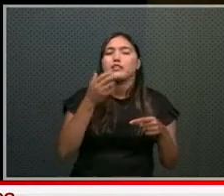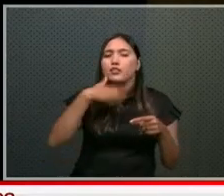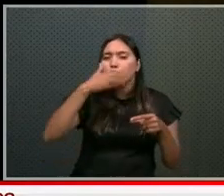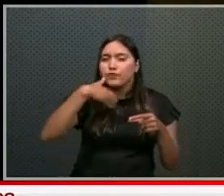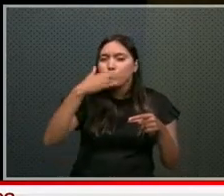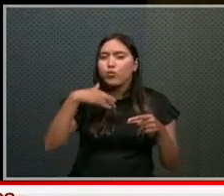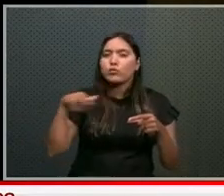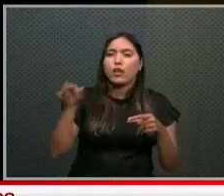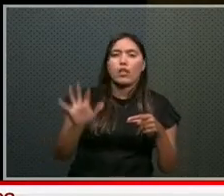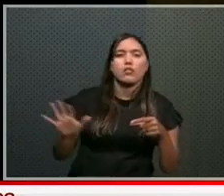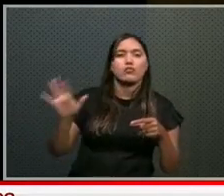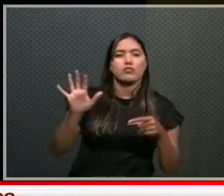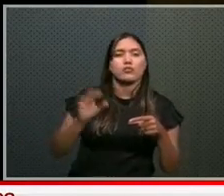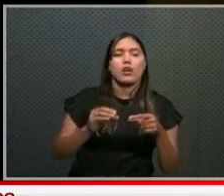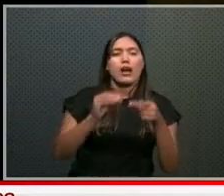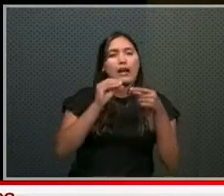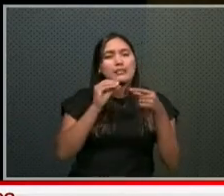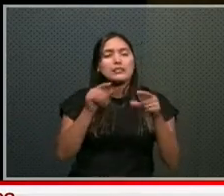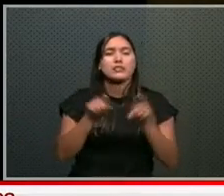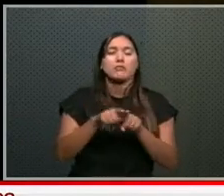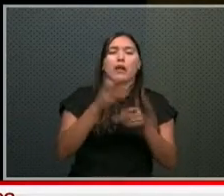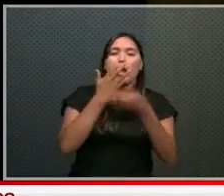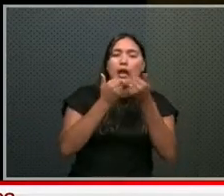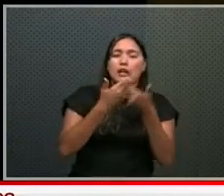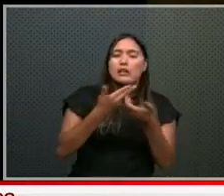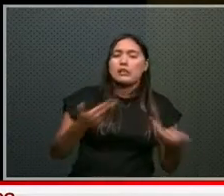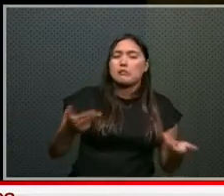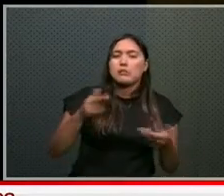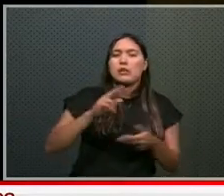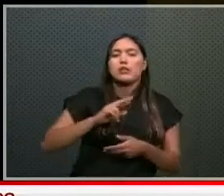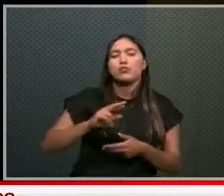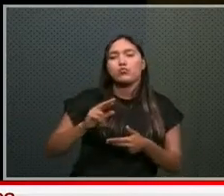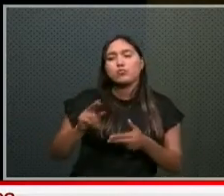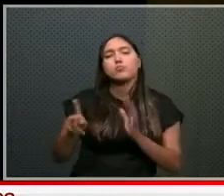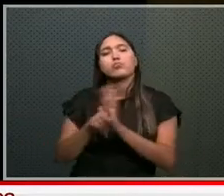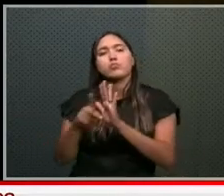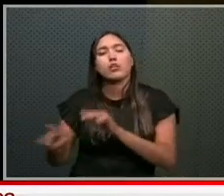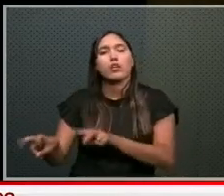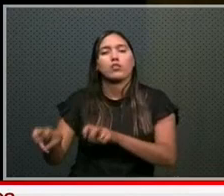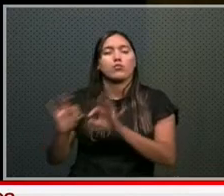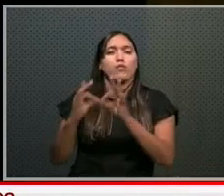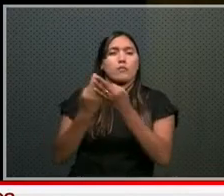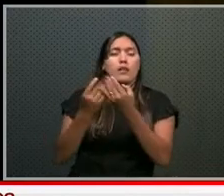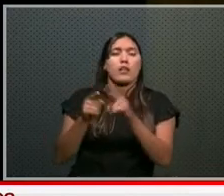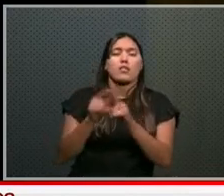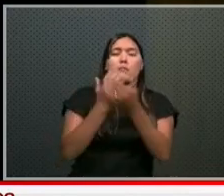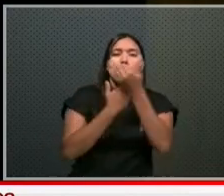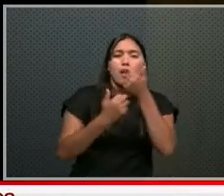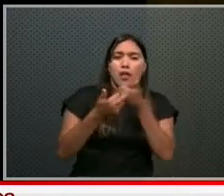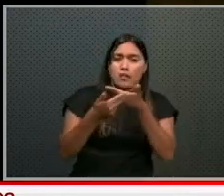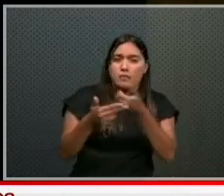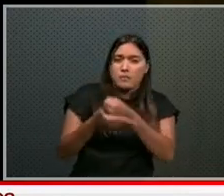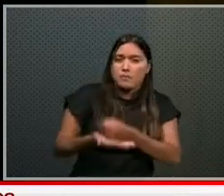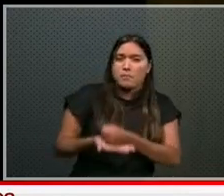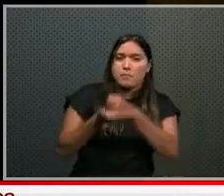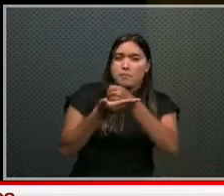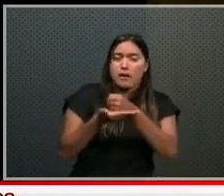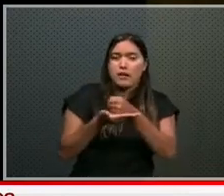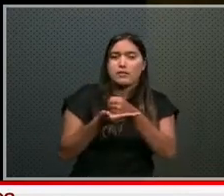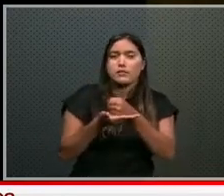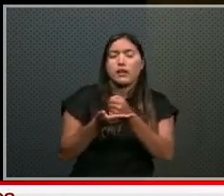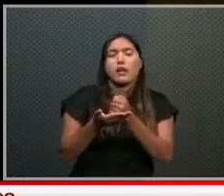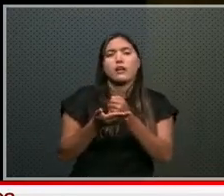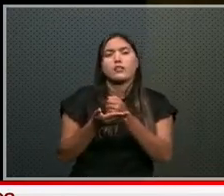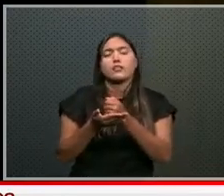regionais alimentos não convencionais com agricultores familiares e alimentação baseada em planta de base